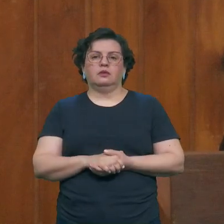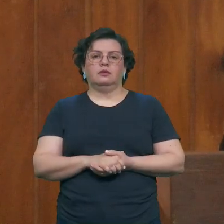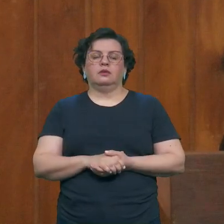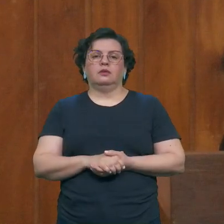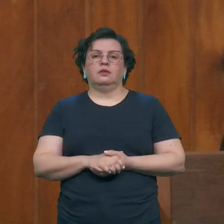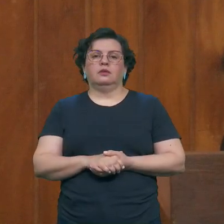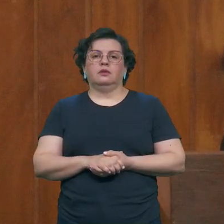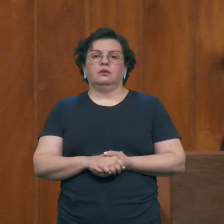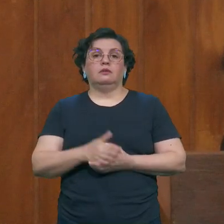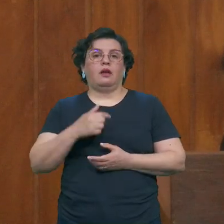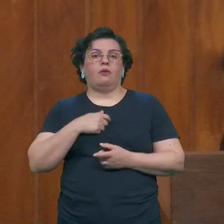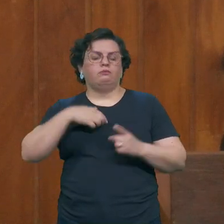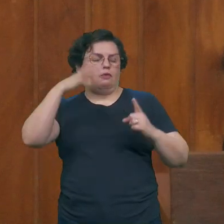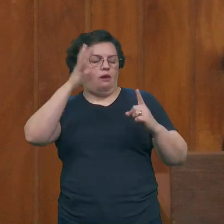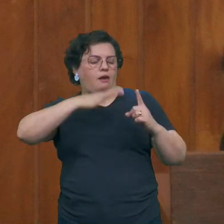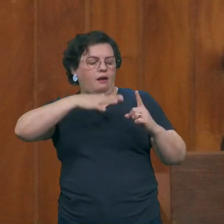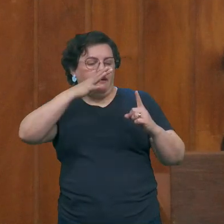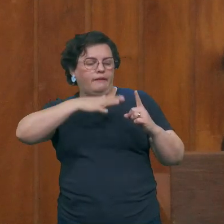Sou fã.